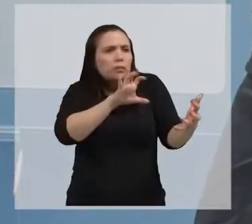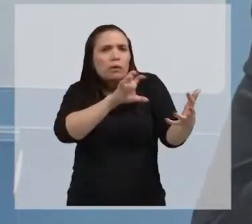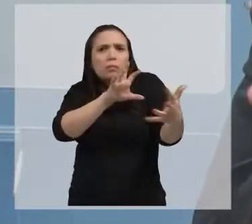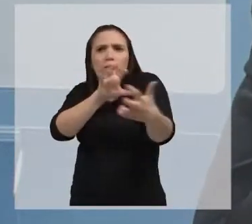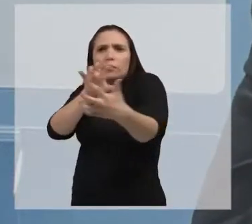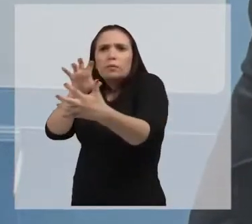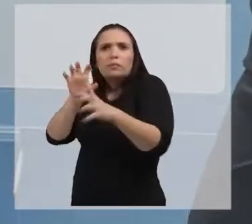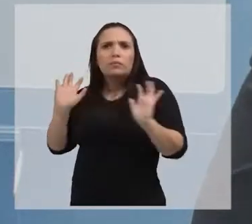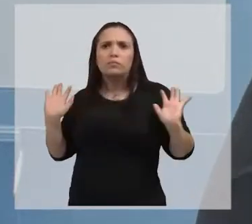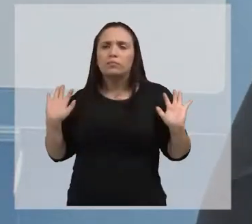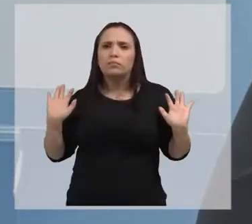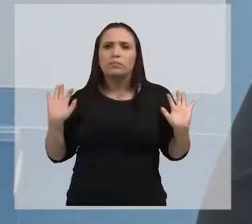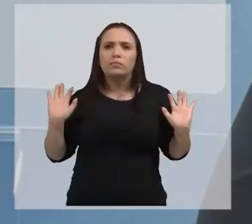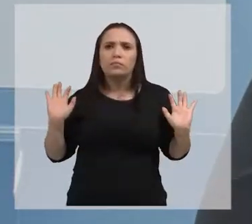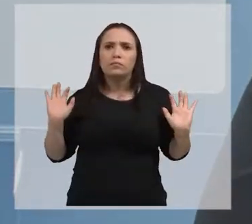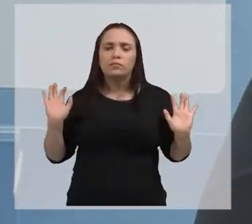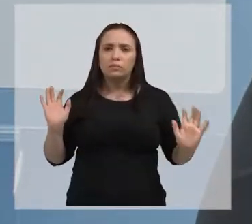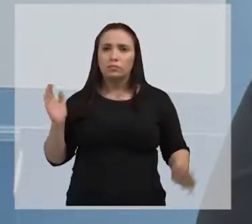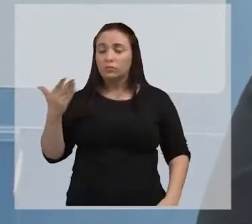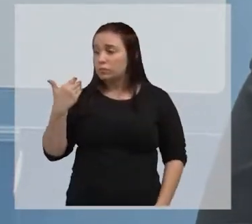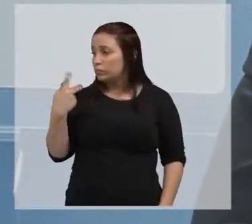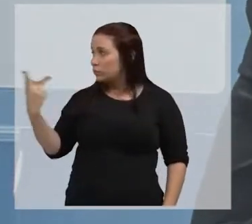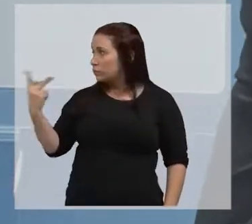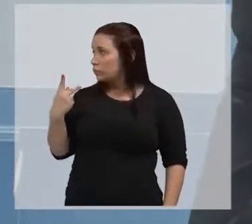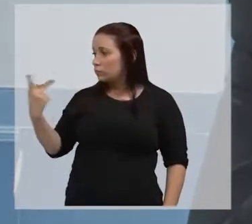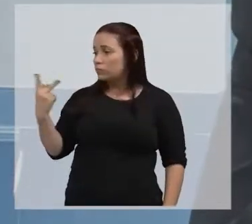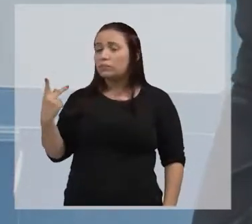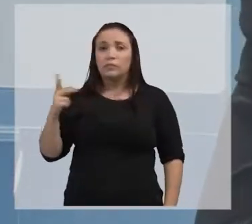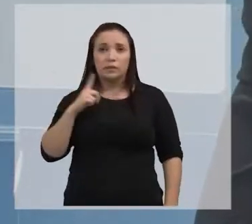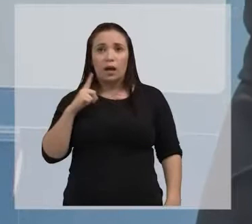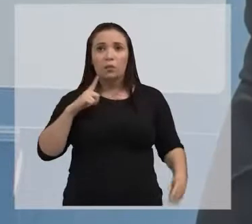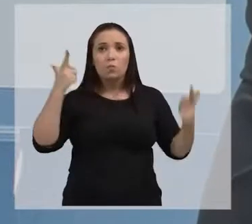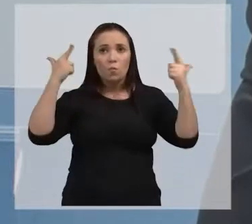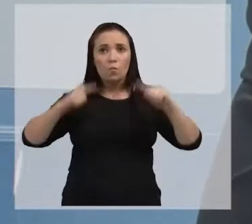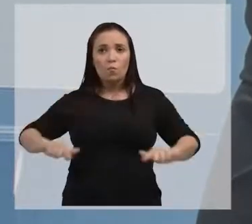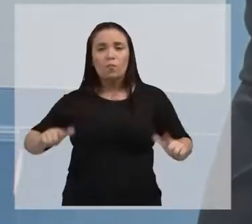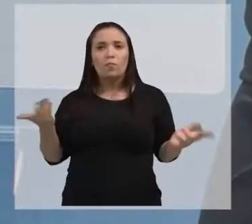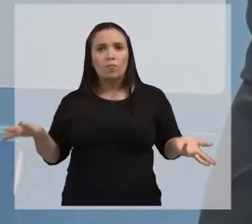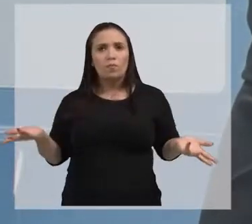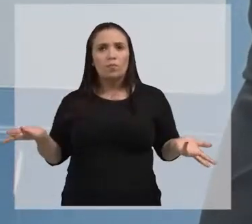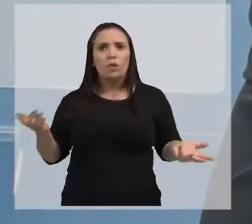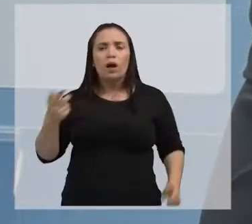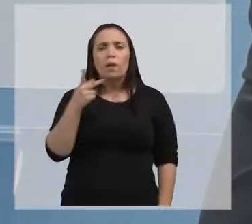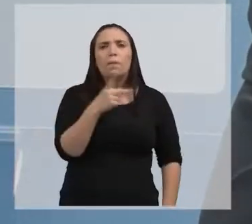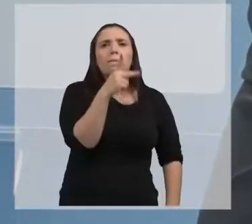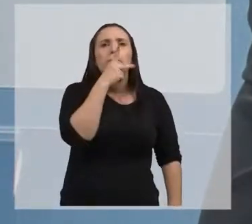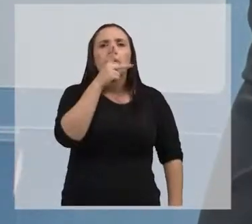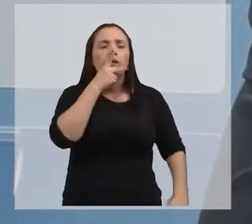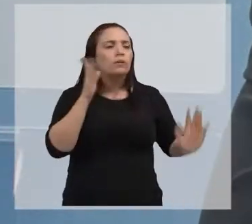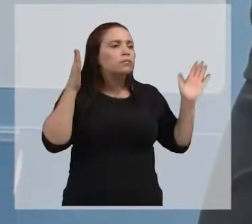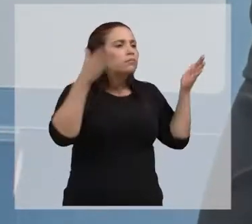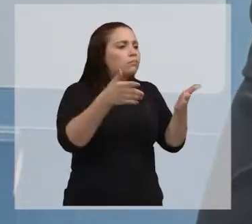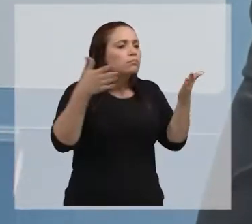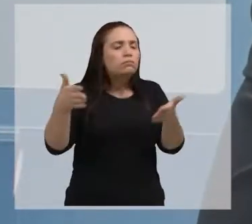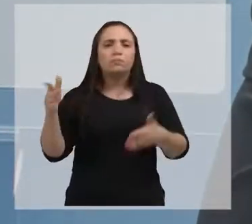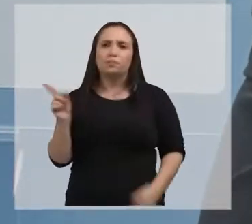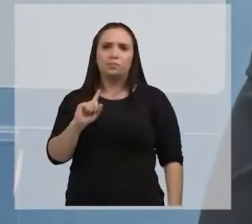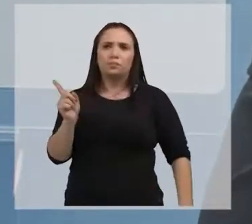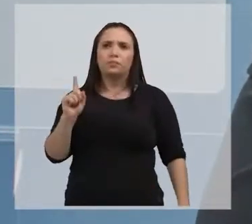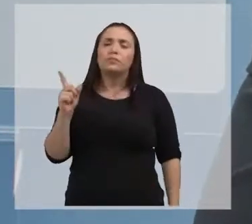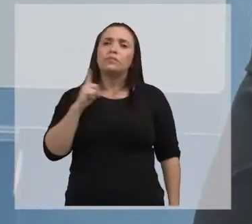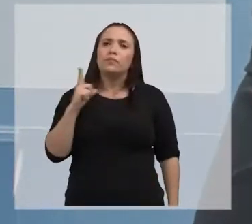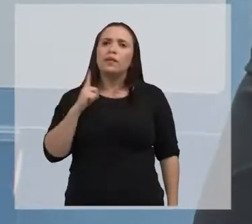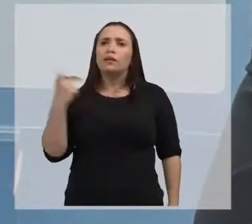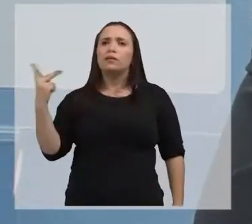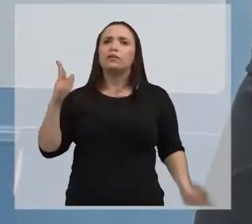lados, e eu estou fora disso. Deixa eu só colocar de outra maneira. A gente está fora. Primeiro que a gente aqui não pensa em partido, a gente só pensa no cidadão. E segundo, nós